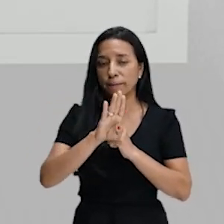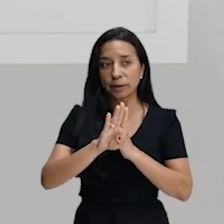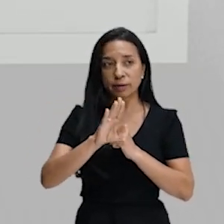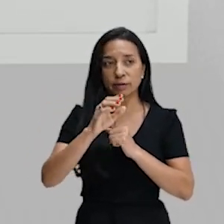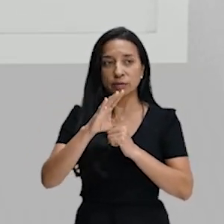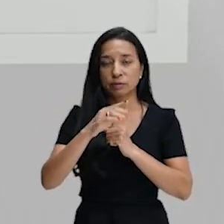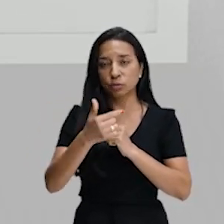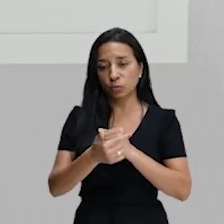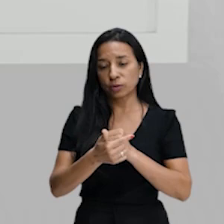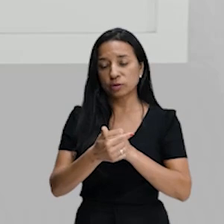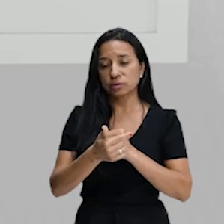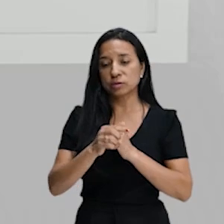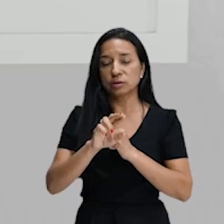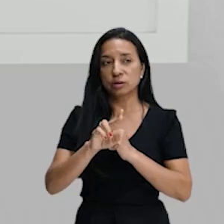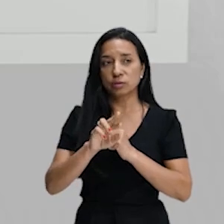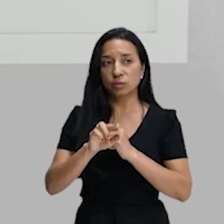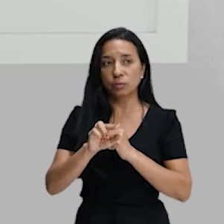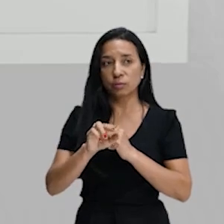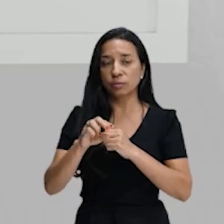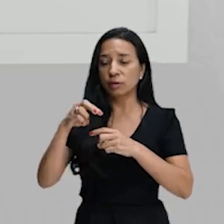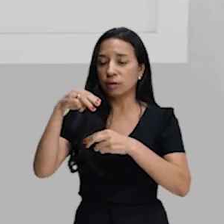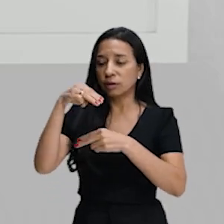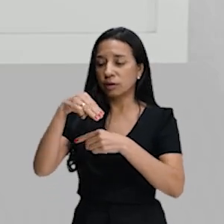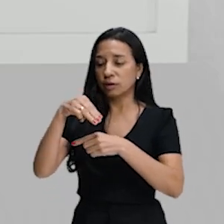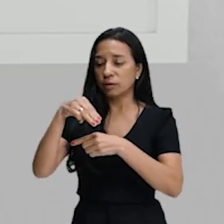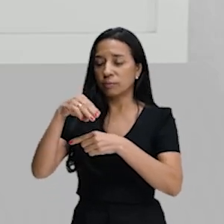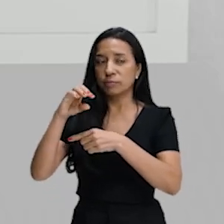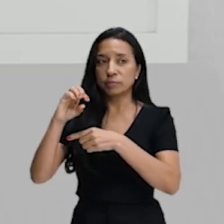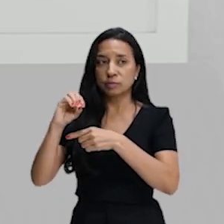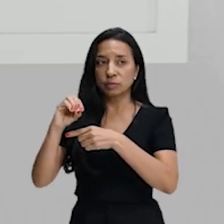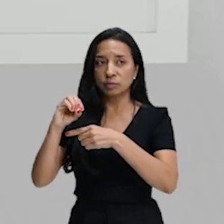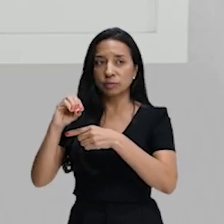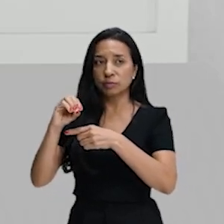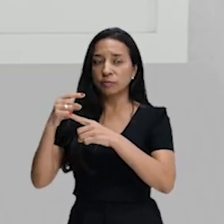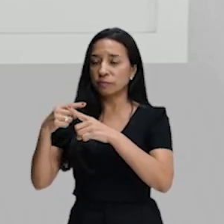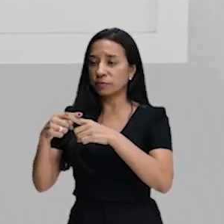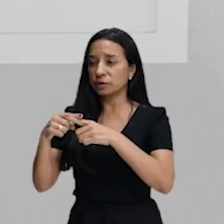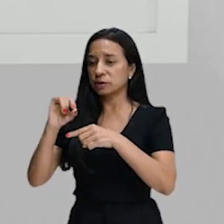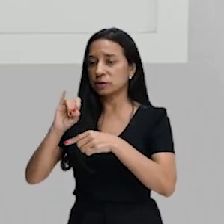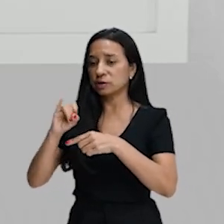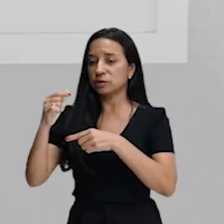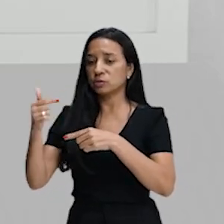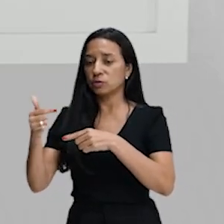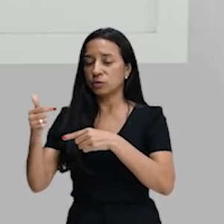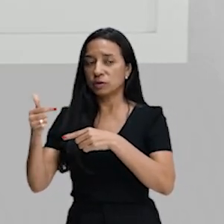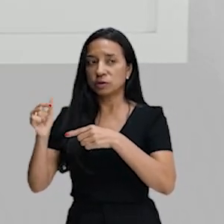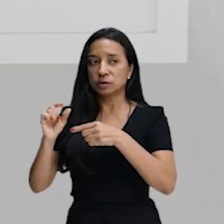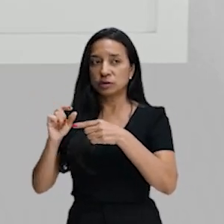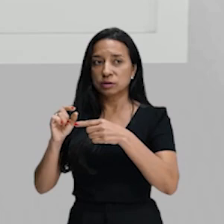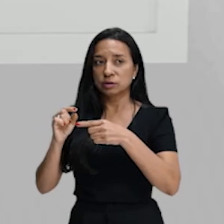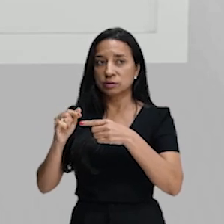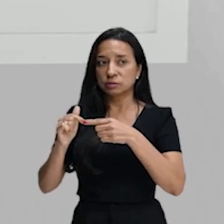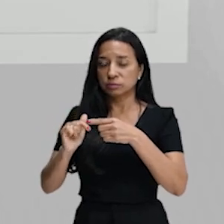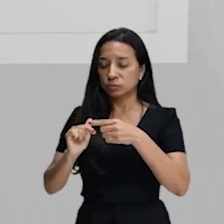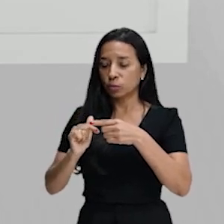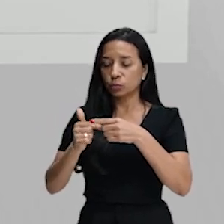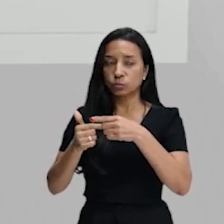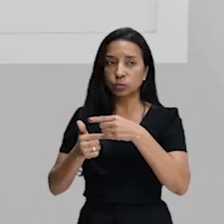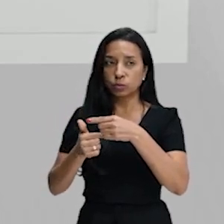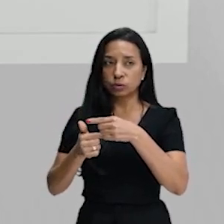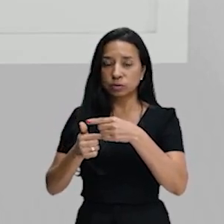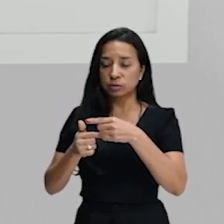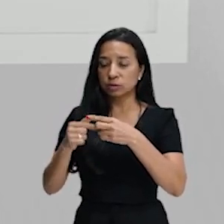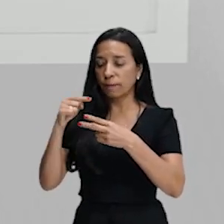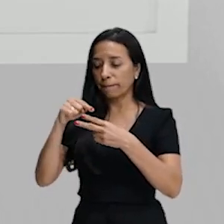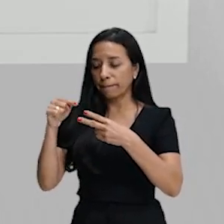né? Coeficiente vezes a corrente 2 sobre 2π vezes a distância, que vai ser de